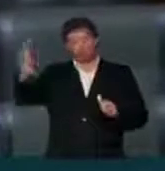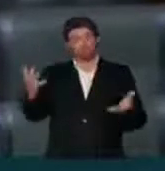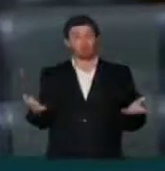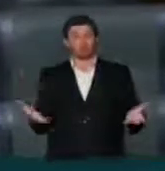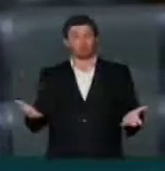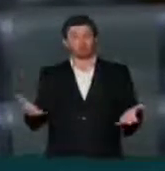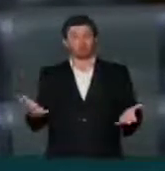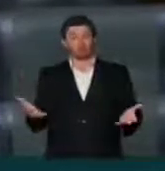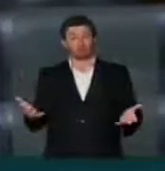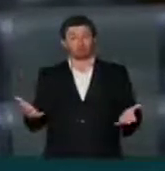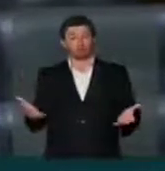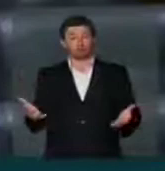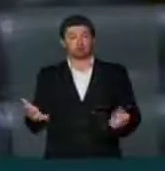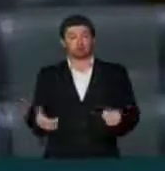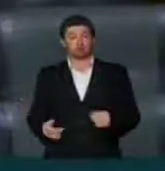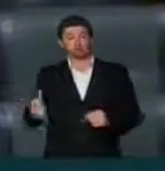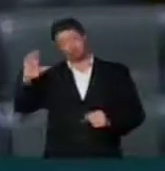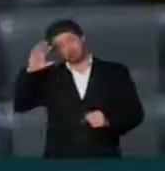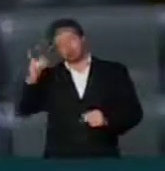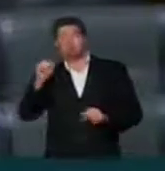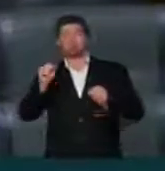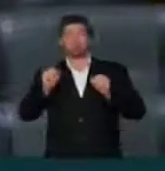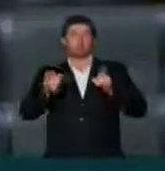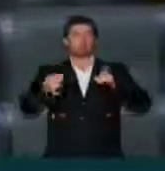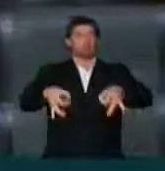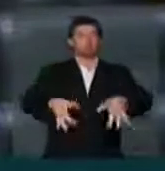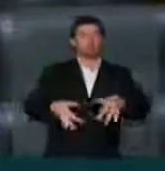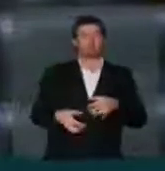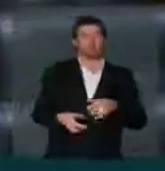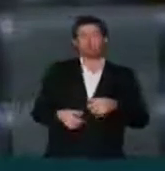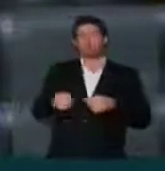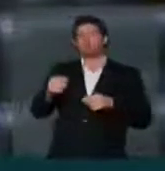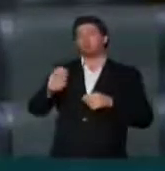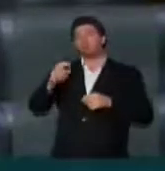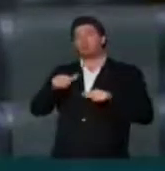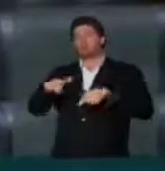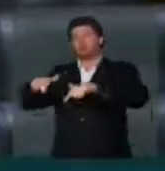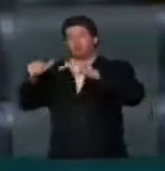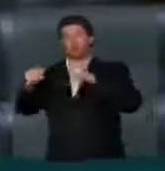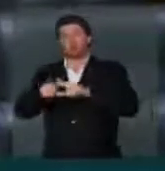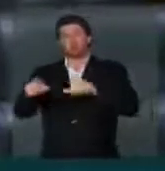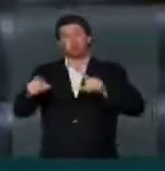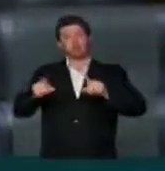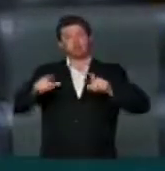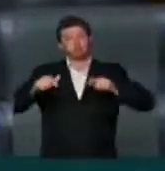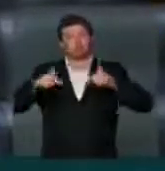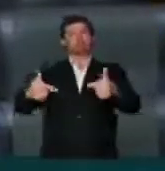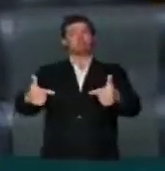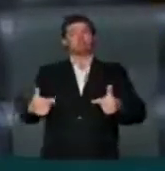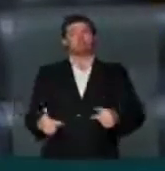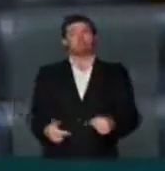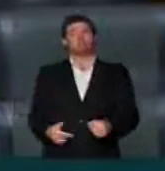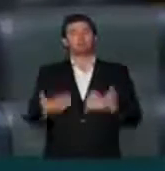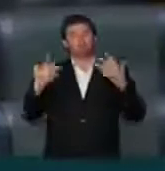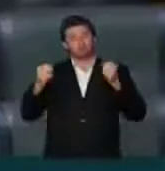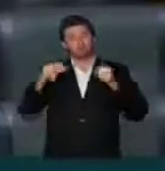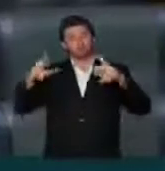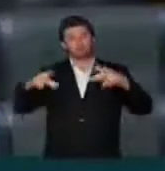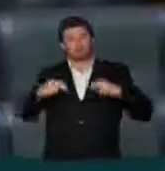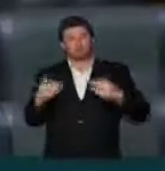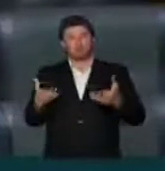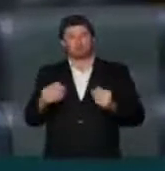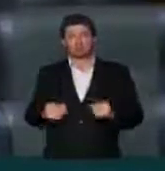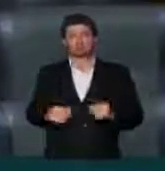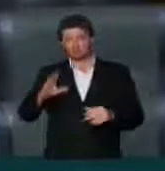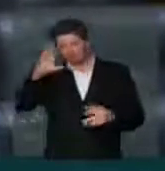atitude que possa ser de renúncia, que possa ser de trabalho, mas que tome uma atitude que realmente venha merecer